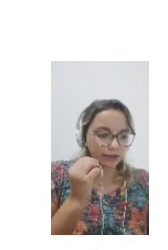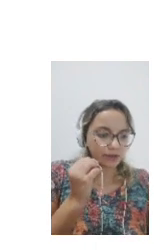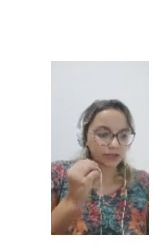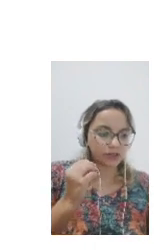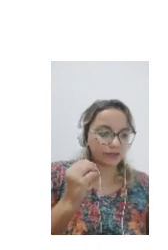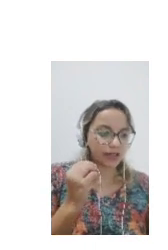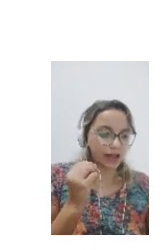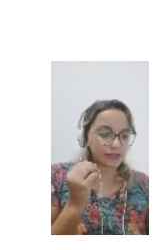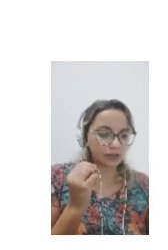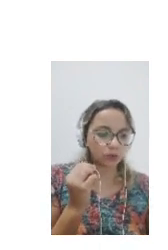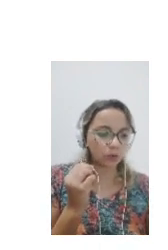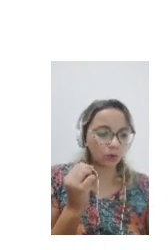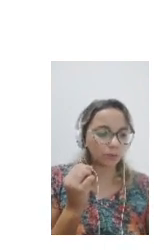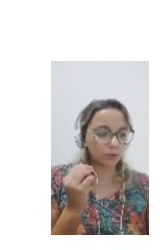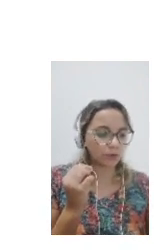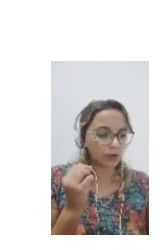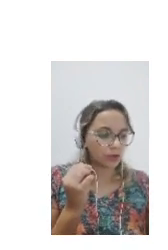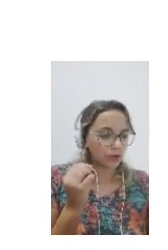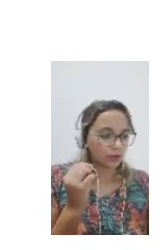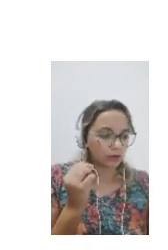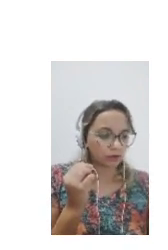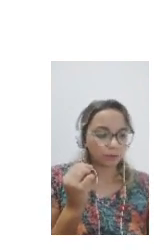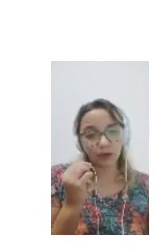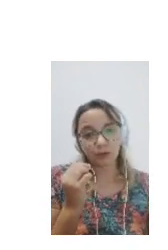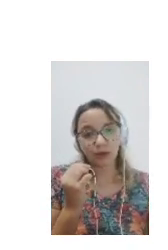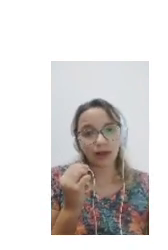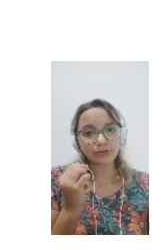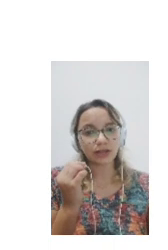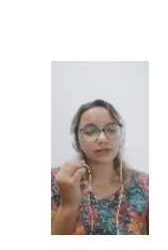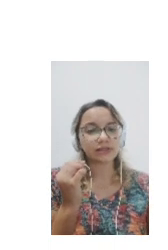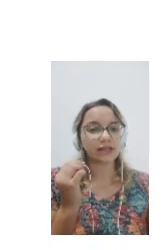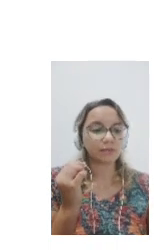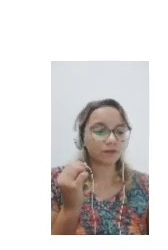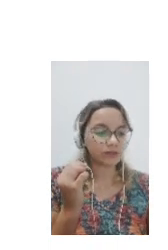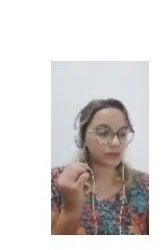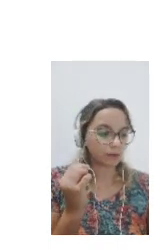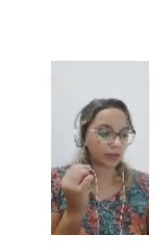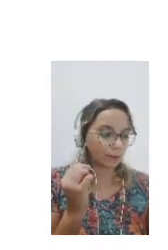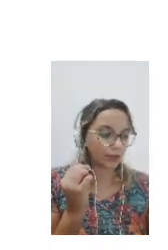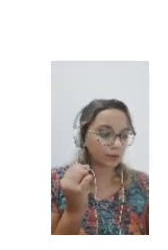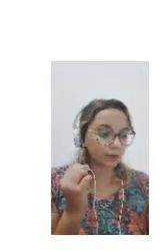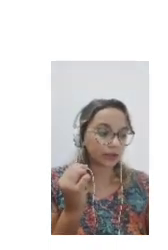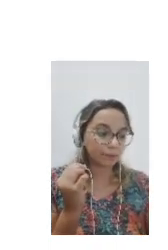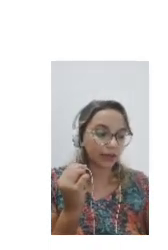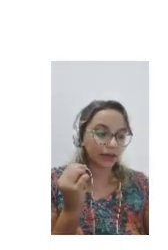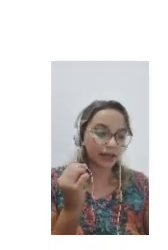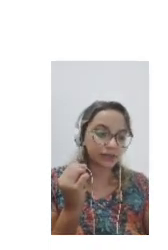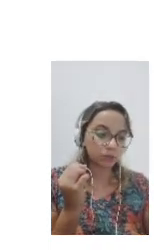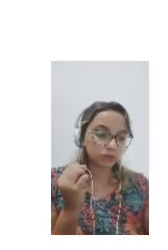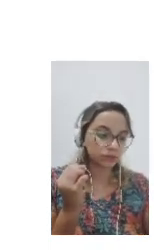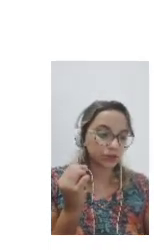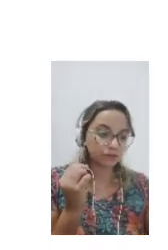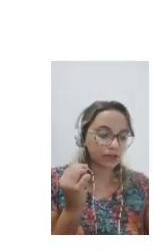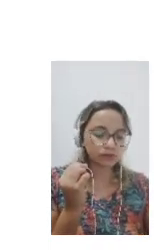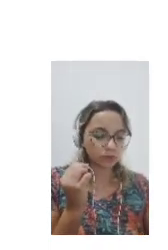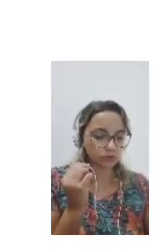seja ele fazendo atividades em grupo, como é o caso da CCS MEV 458, e também a